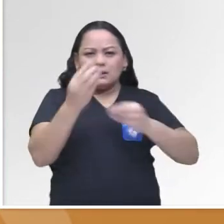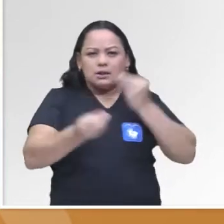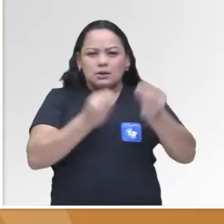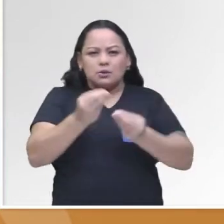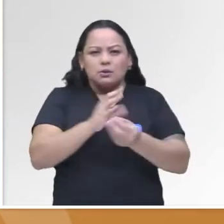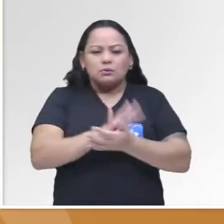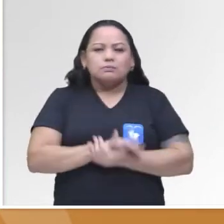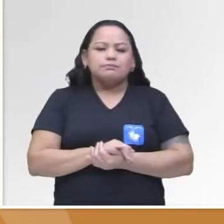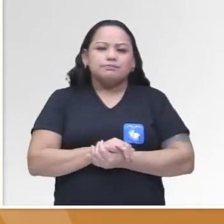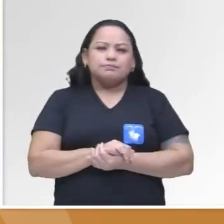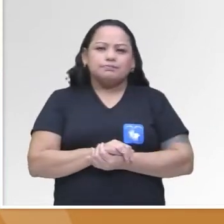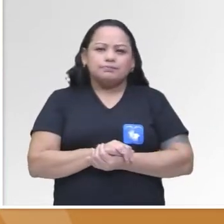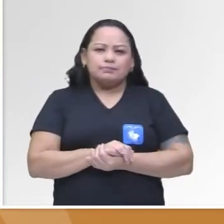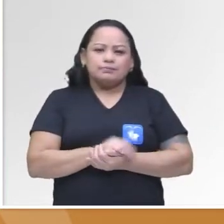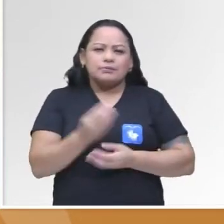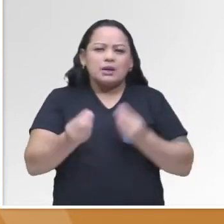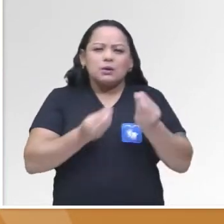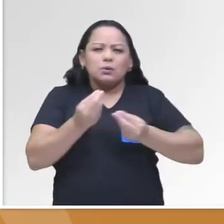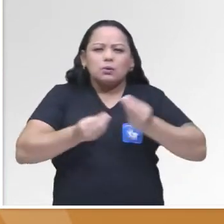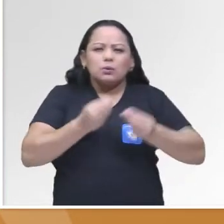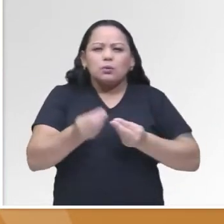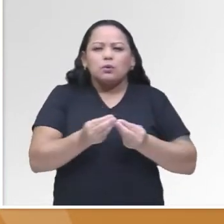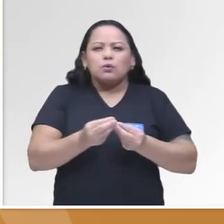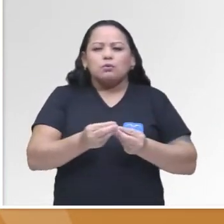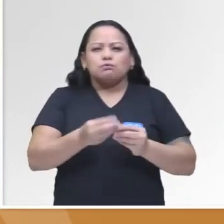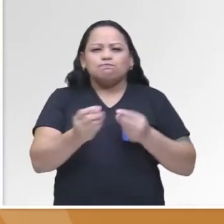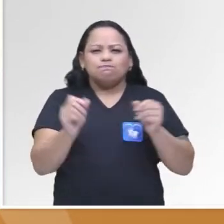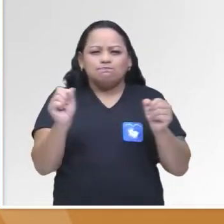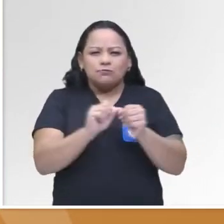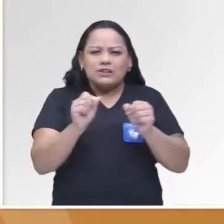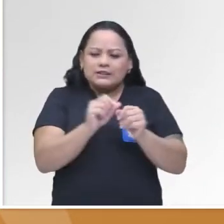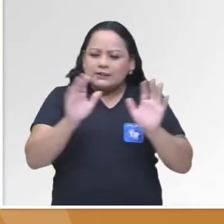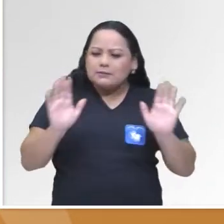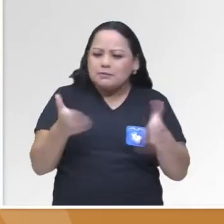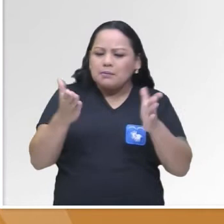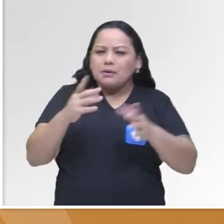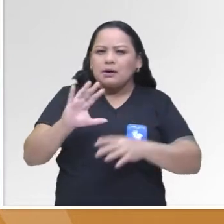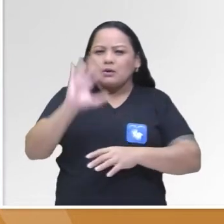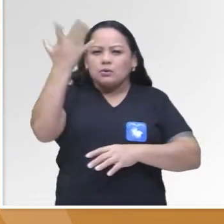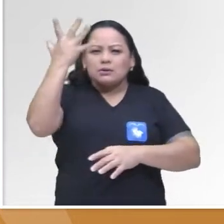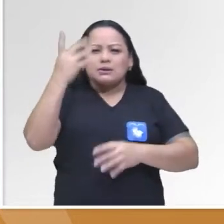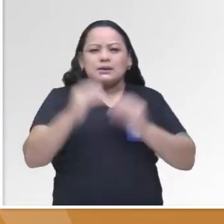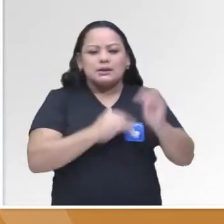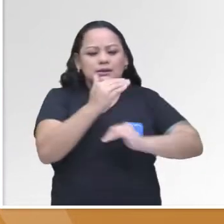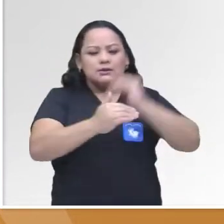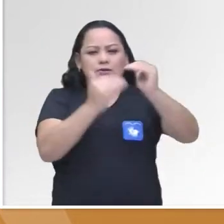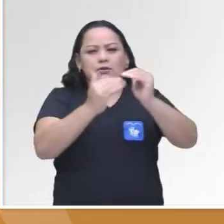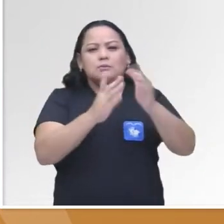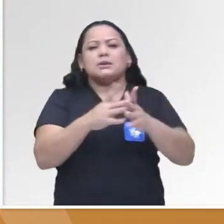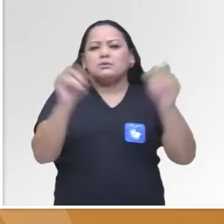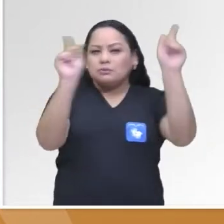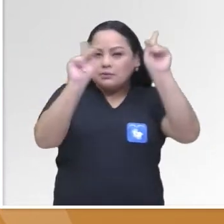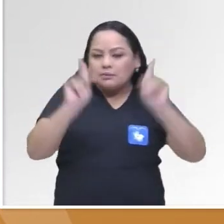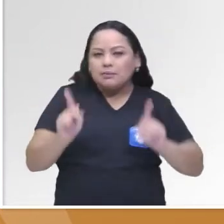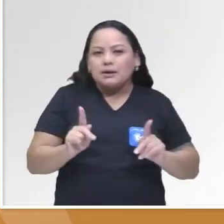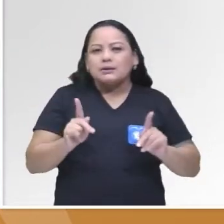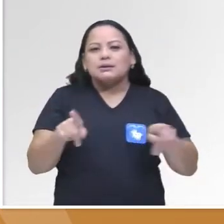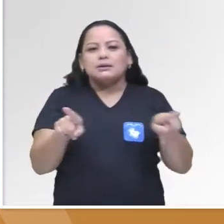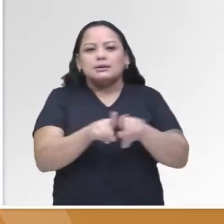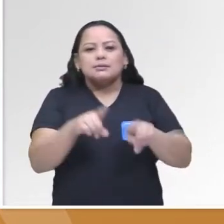de modo assim a tentar fazer com que houvesse, de fato, um desenvolvimento de um período de paz e tentava